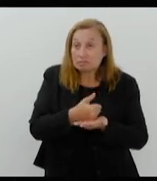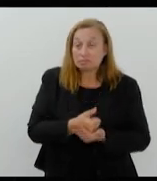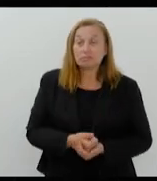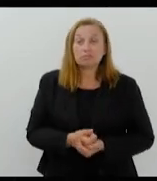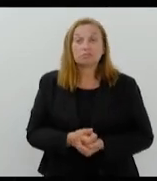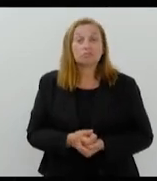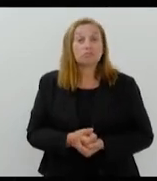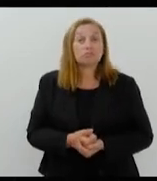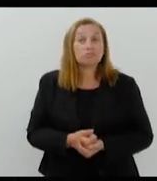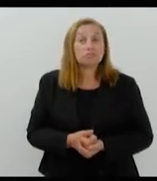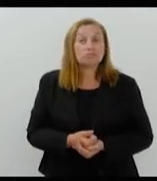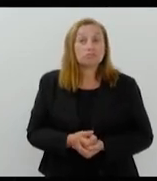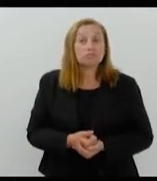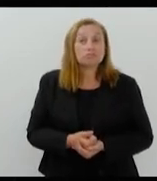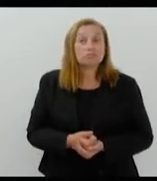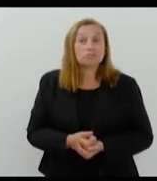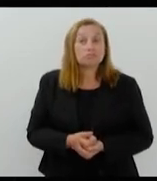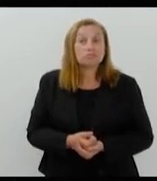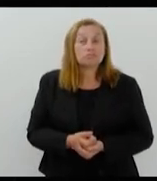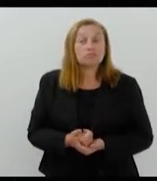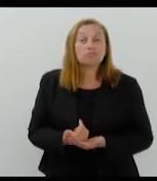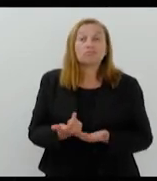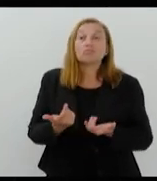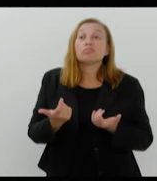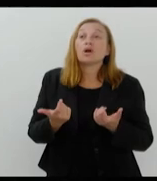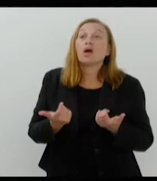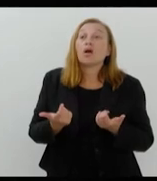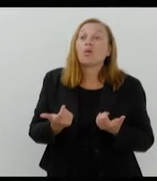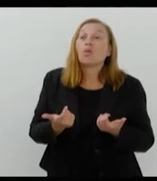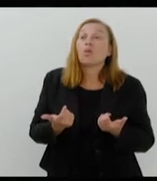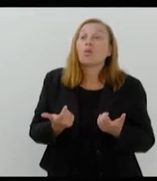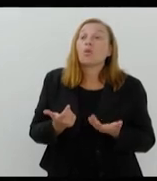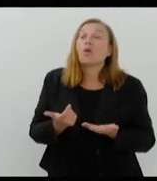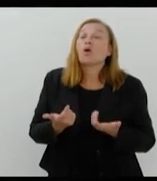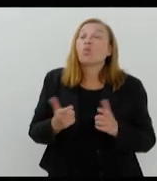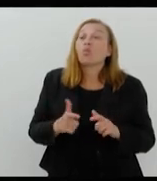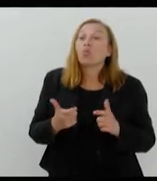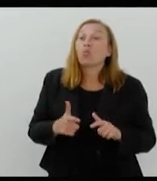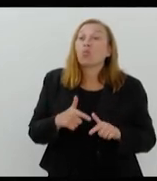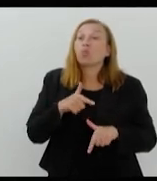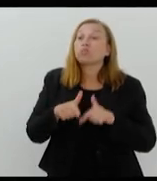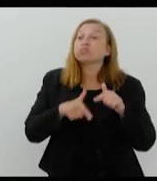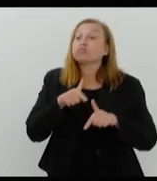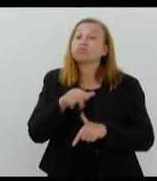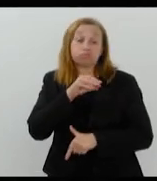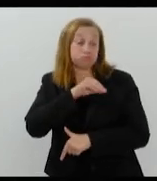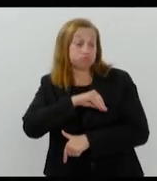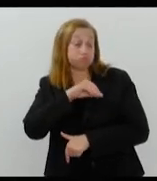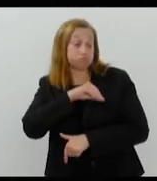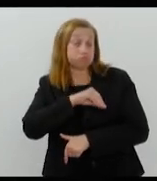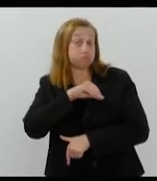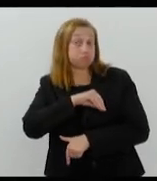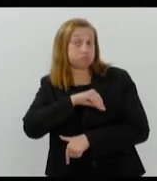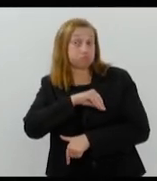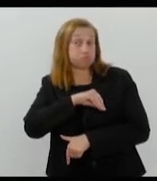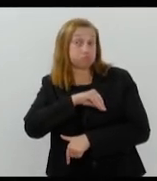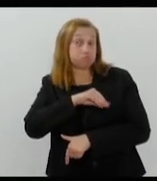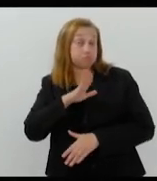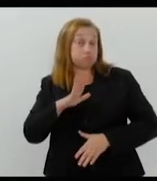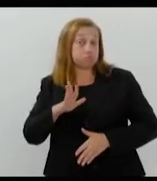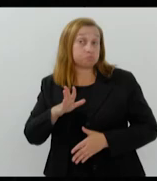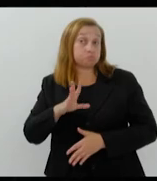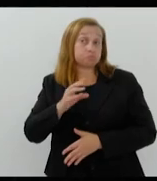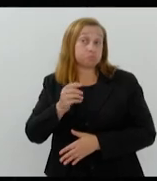E cadê a geração de emprego e o aumento da renda média, função do